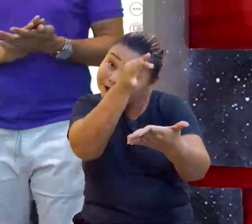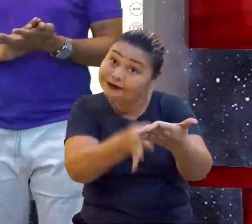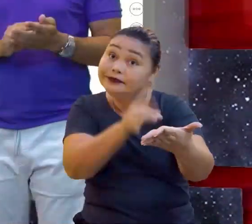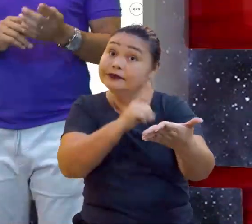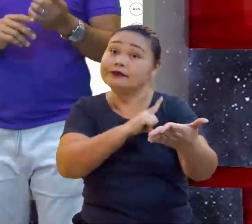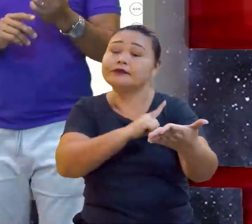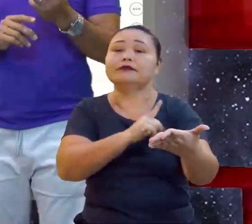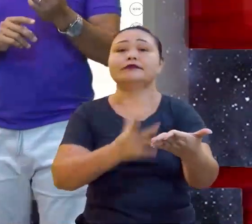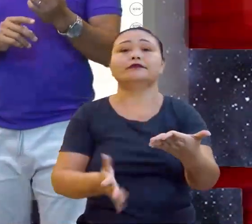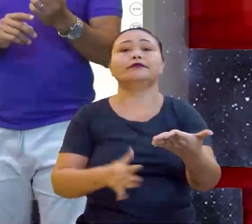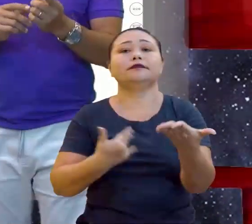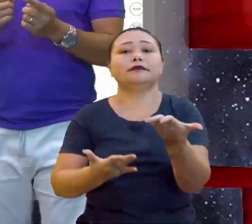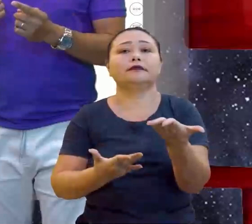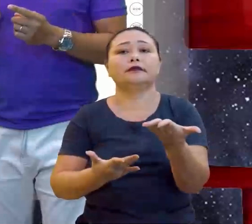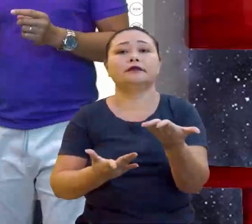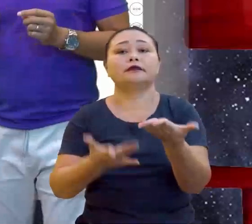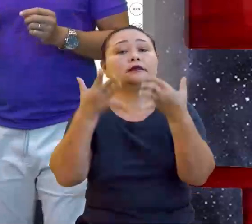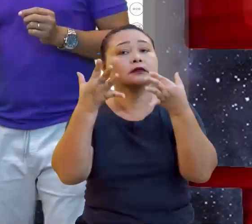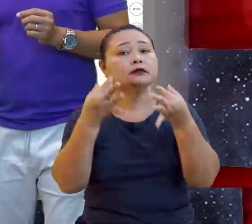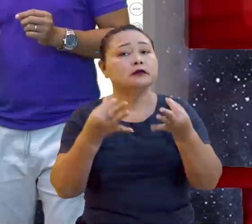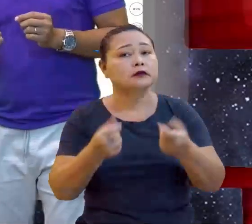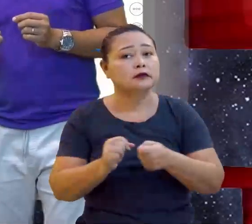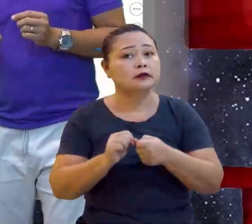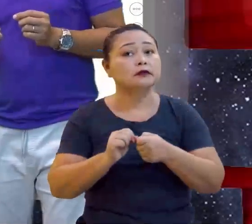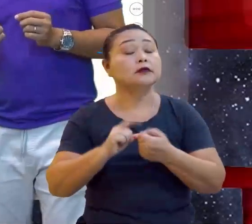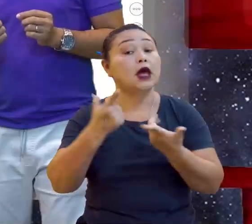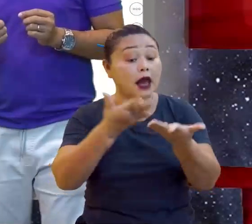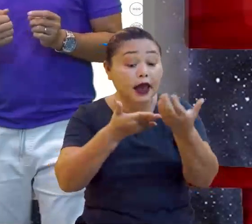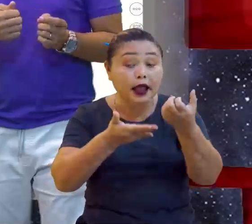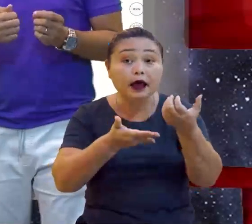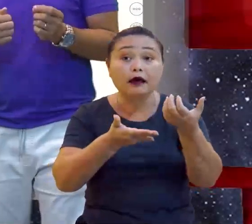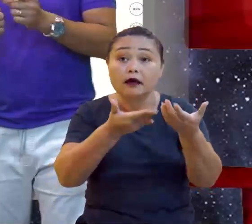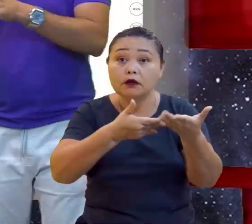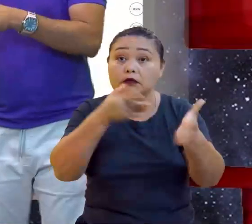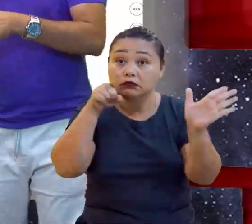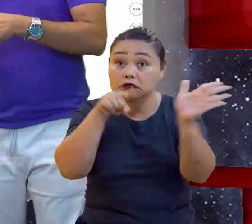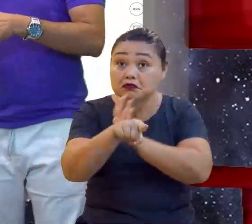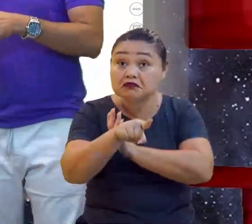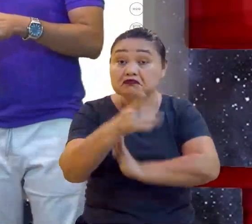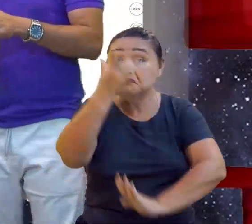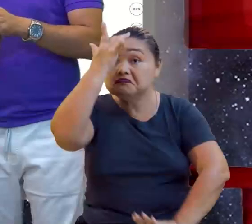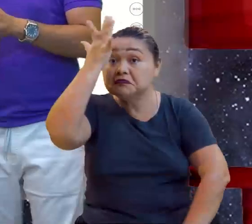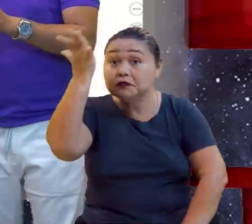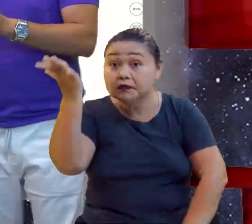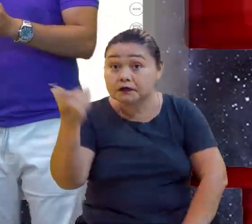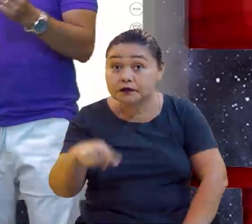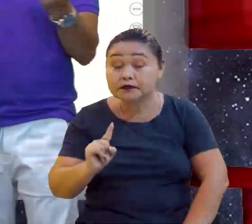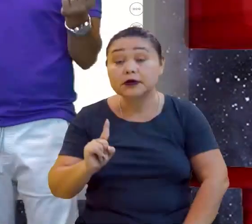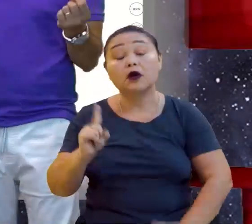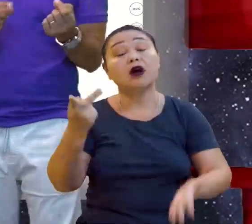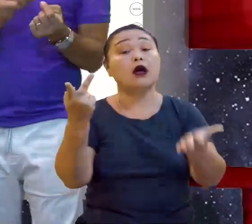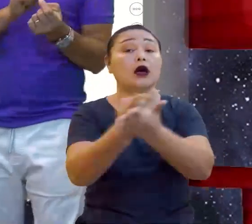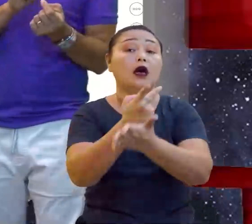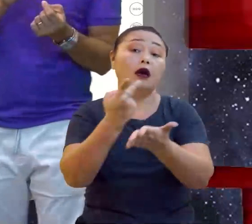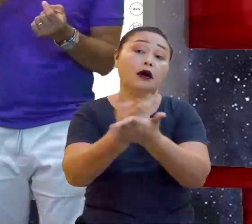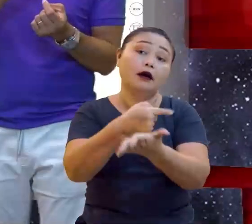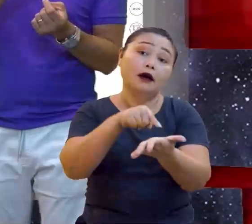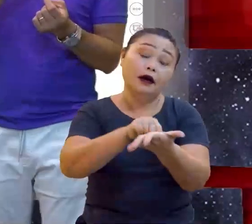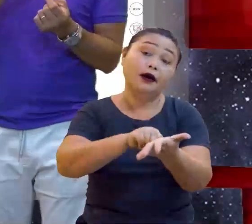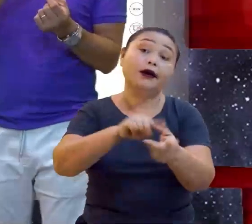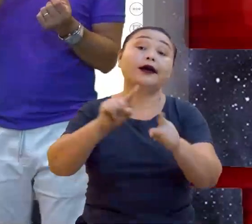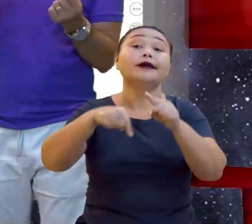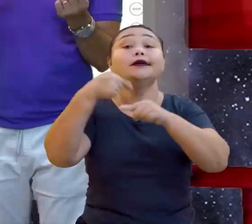qualquer jeito. E um detalhe, é uma questão nível fácil. Se você errar essa questão nível fácil e cair qualquer outra questão que